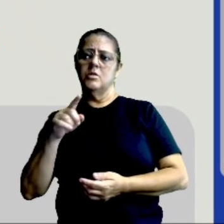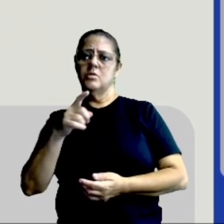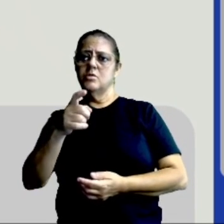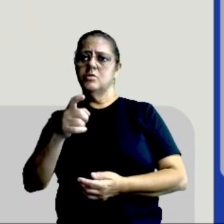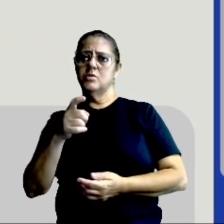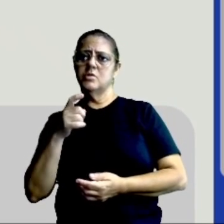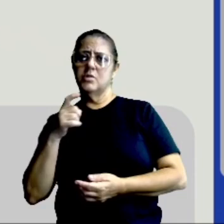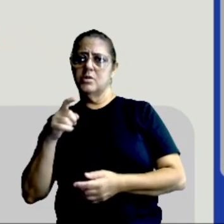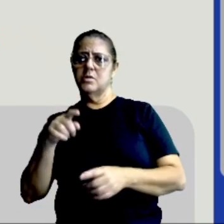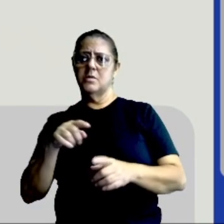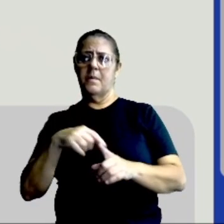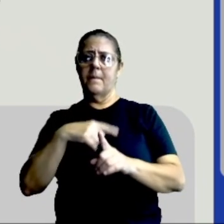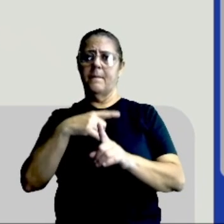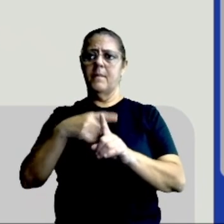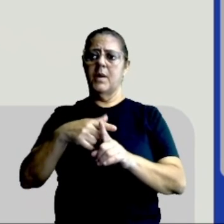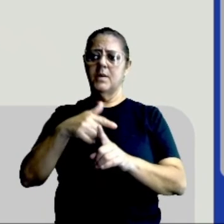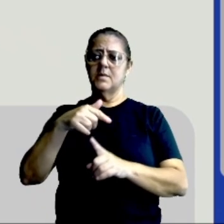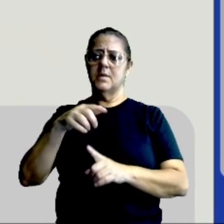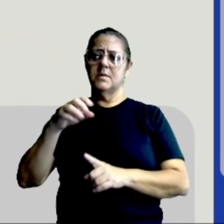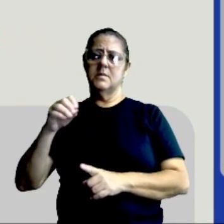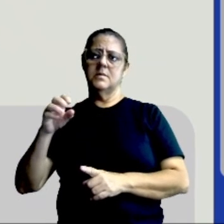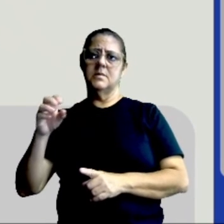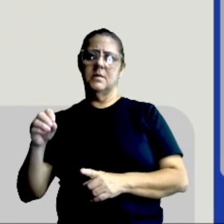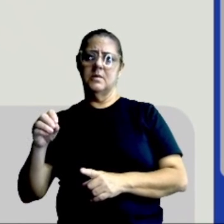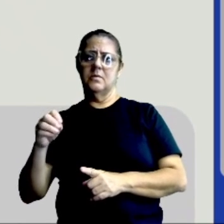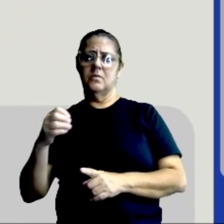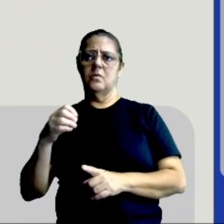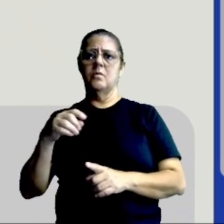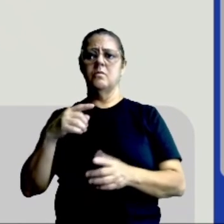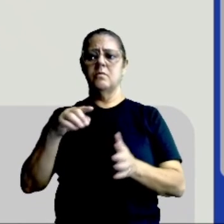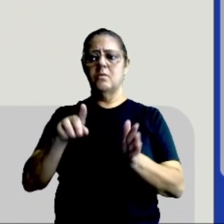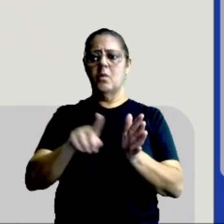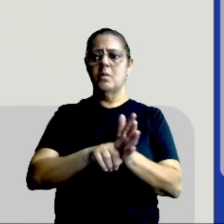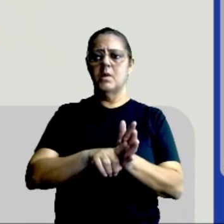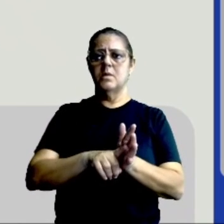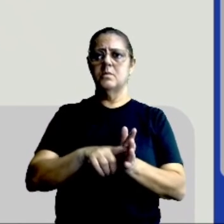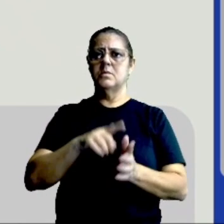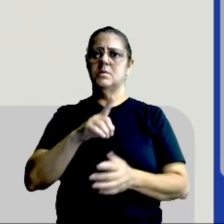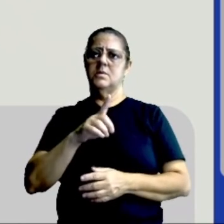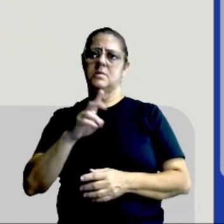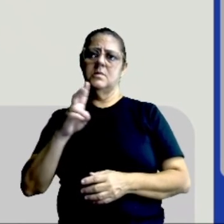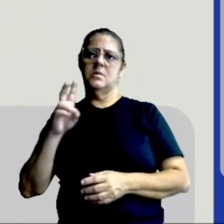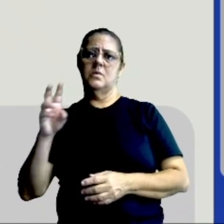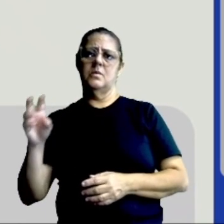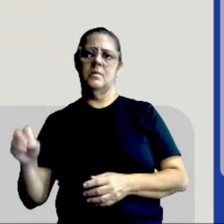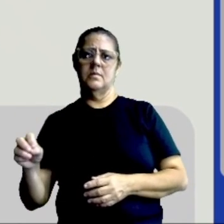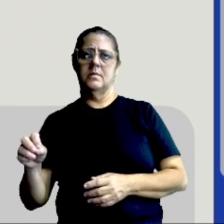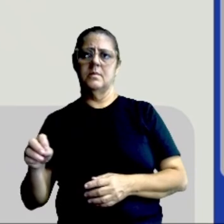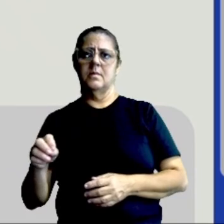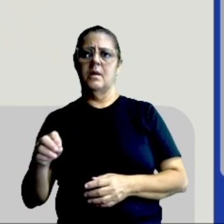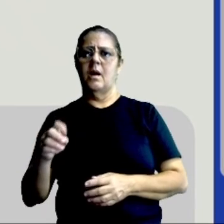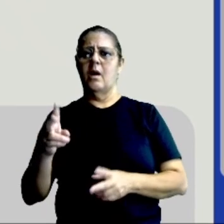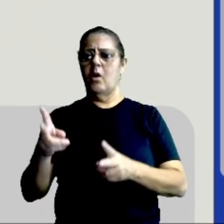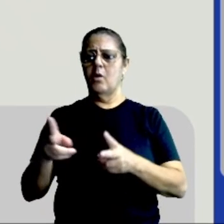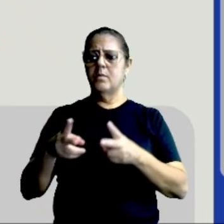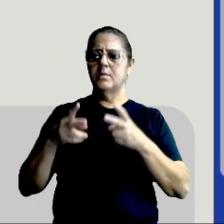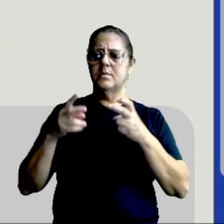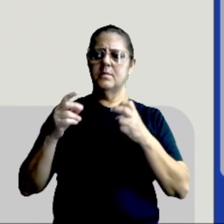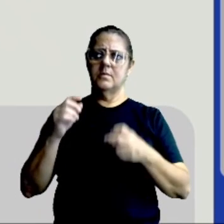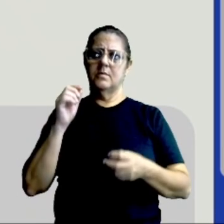mais 750 menos 600, não fica 150? Então, ficou isso daí. Aí, agora a gente nota o